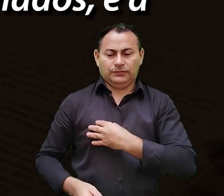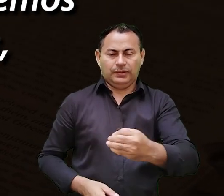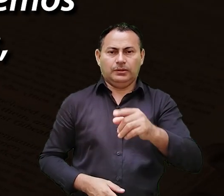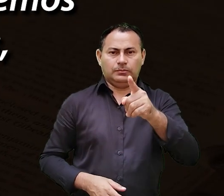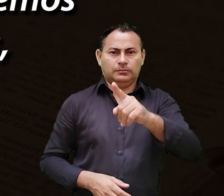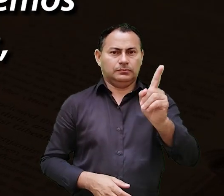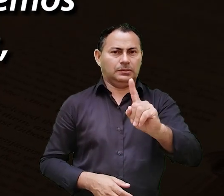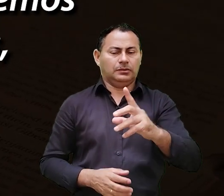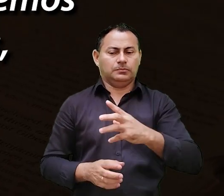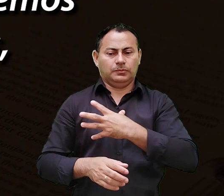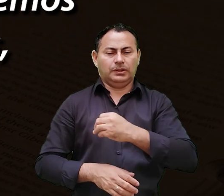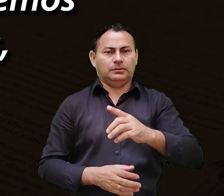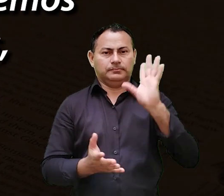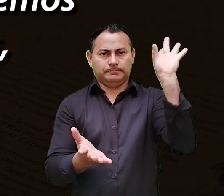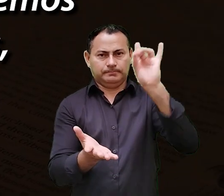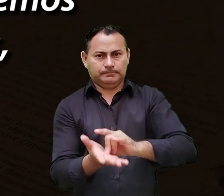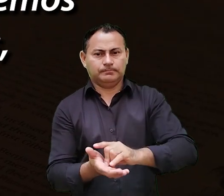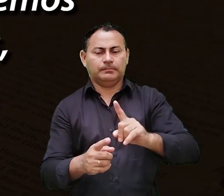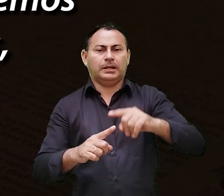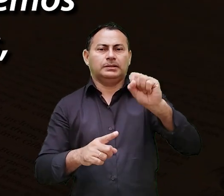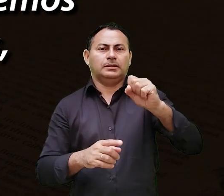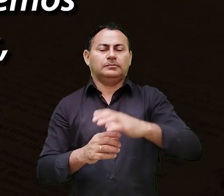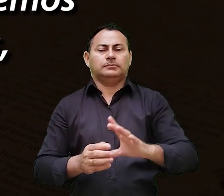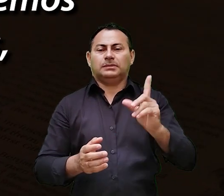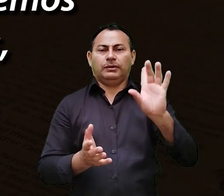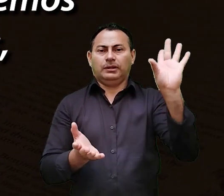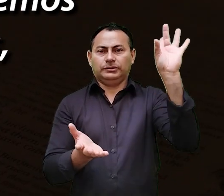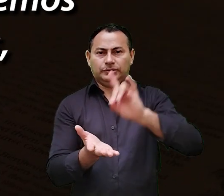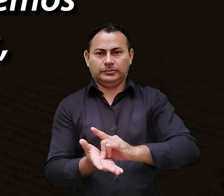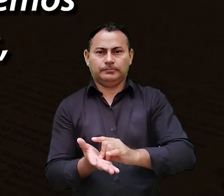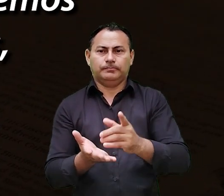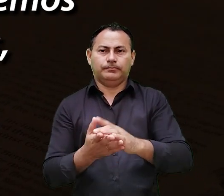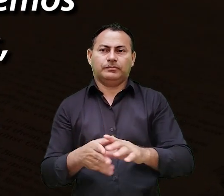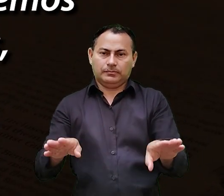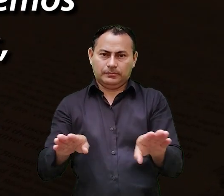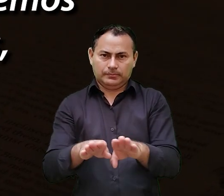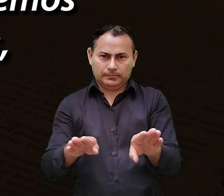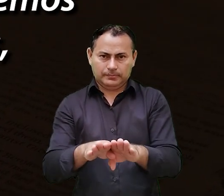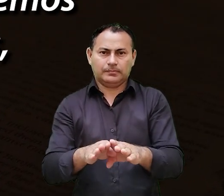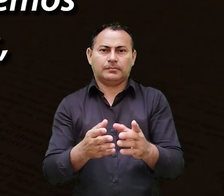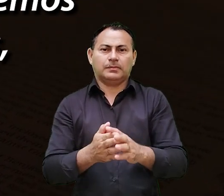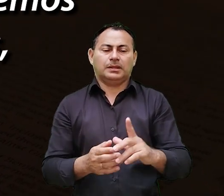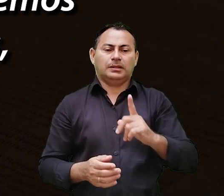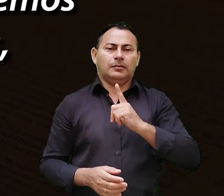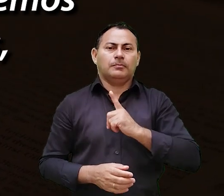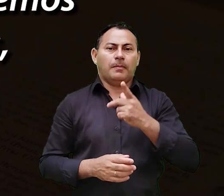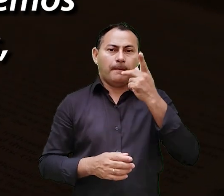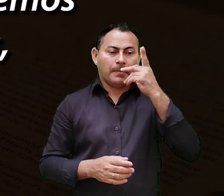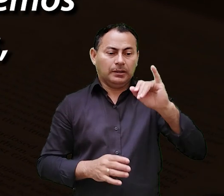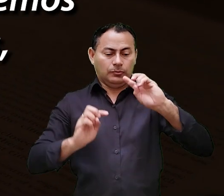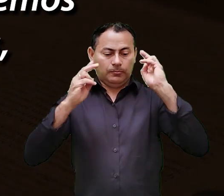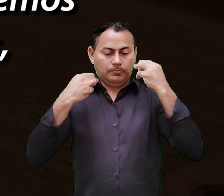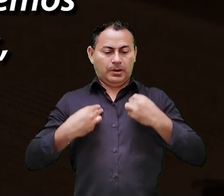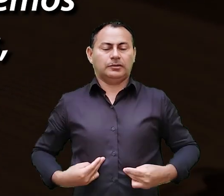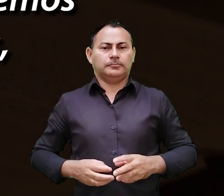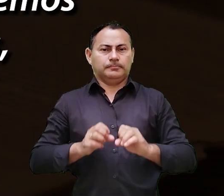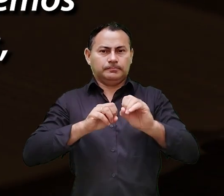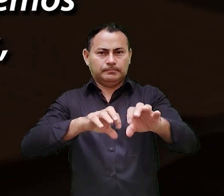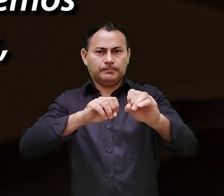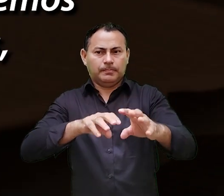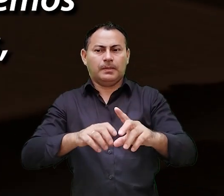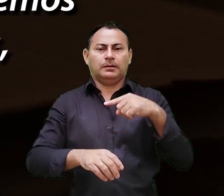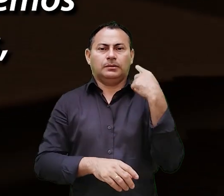os filhos, então vocês não são filhos legítimos, mas sim ilegítimos. Além disso, tínhamos pais humanos que